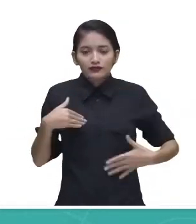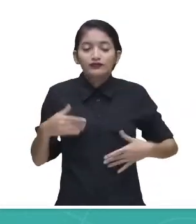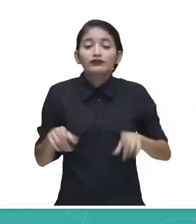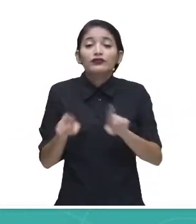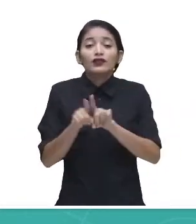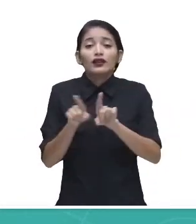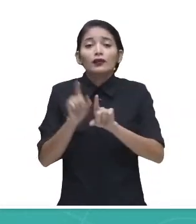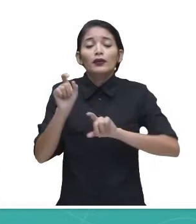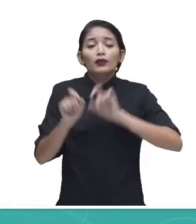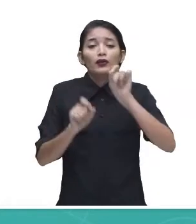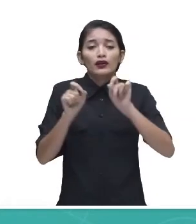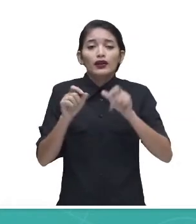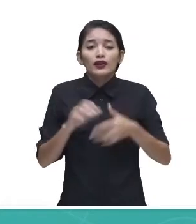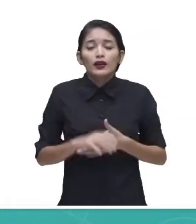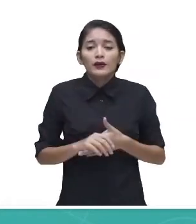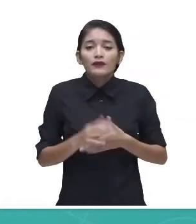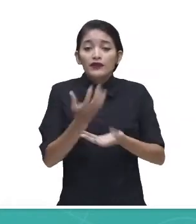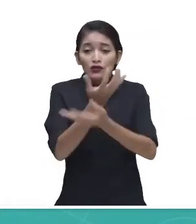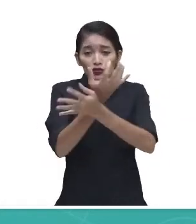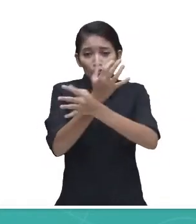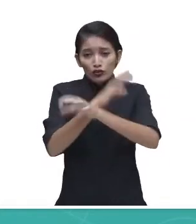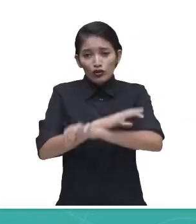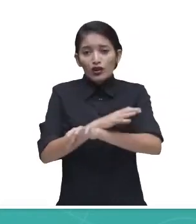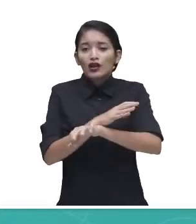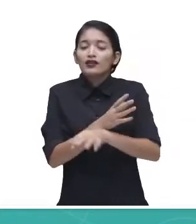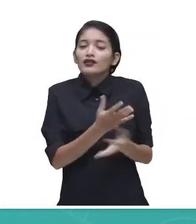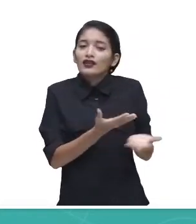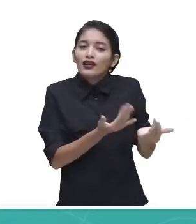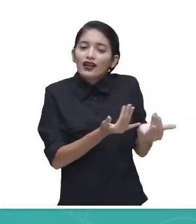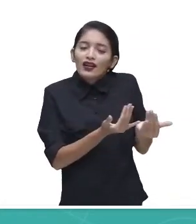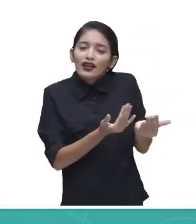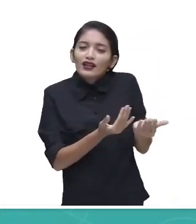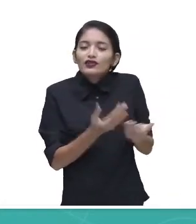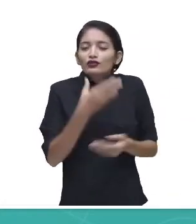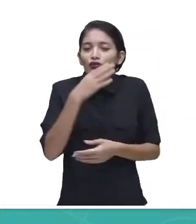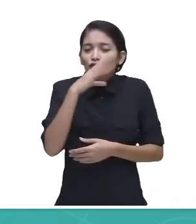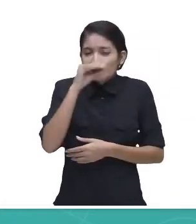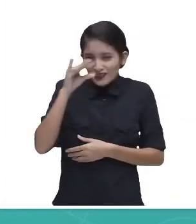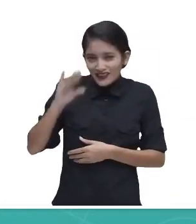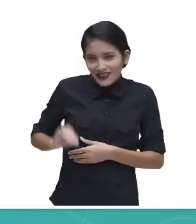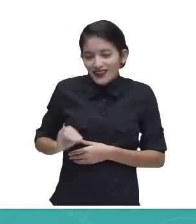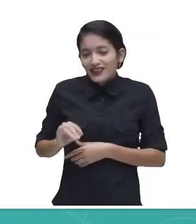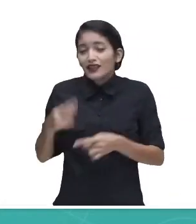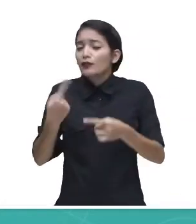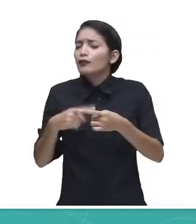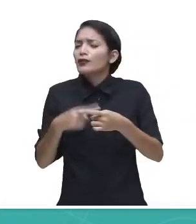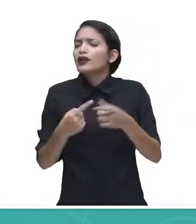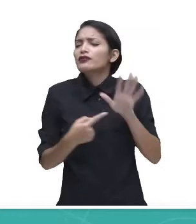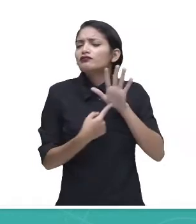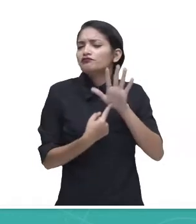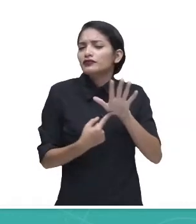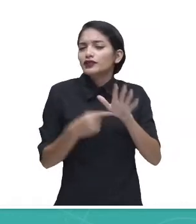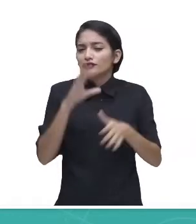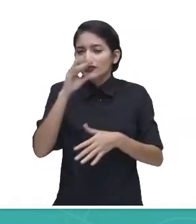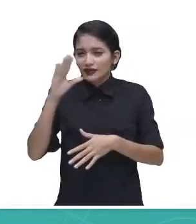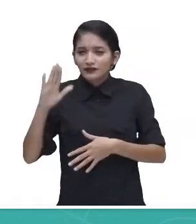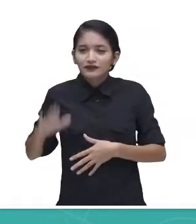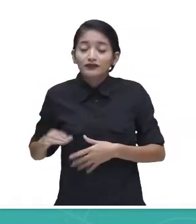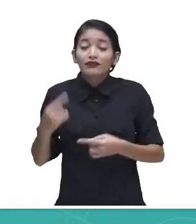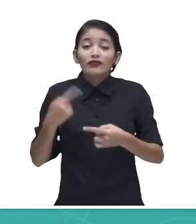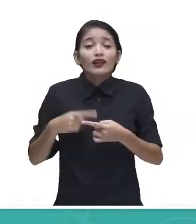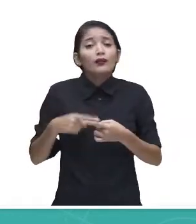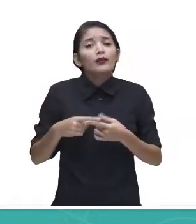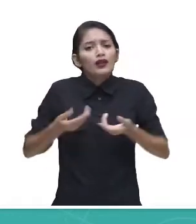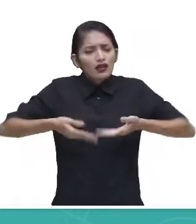para vocês aí o esqueleto de um bebê. Por que a gente está trazendo aqui o esqueleto de um bebê? Porque quando a gente